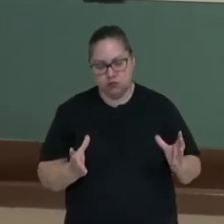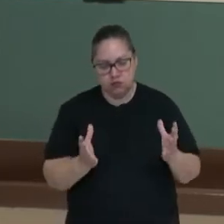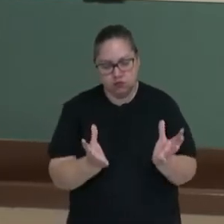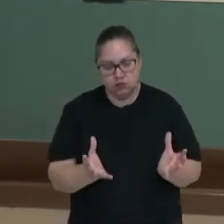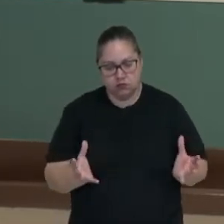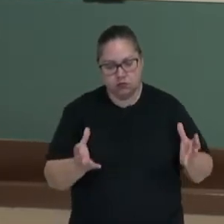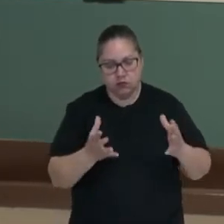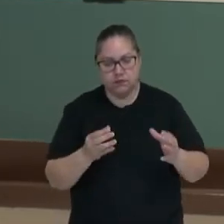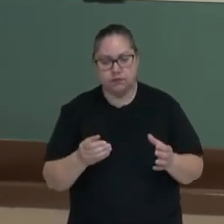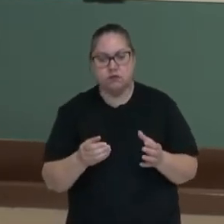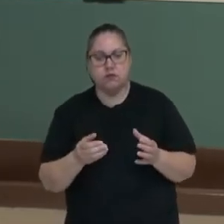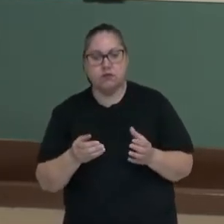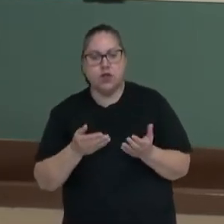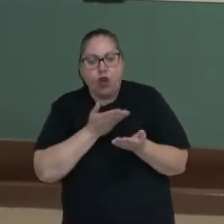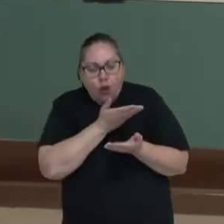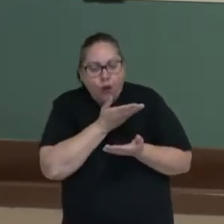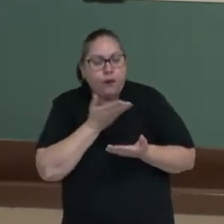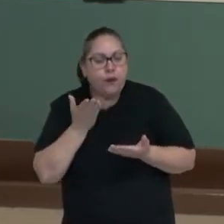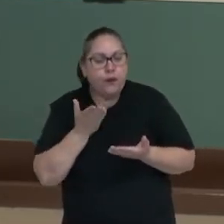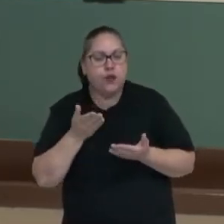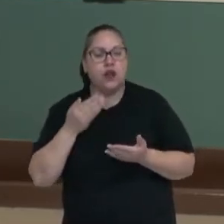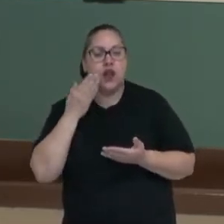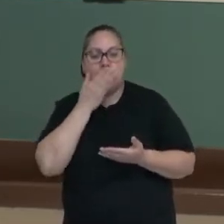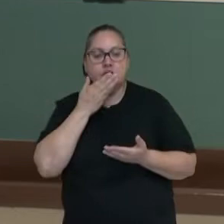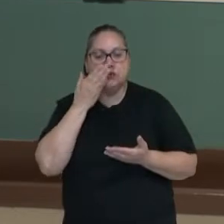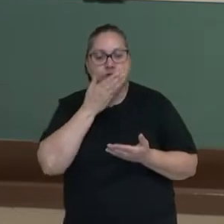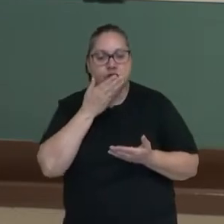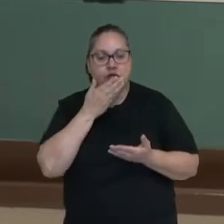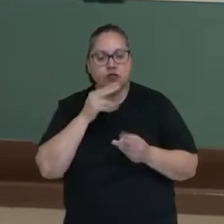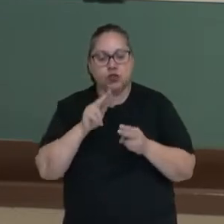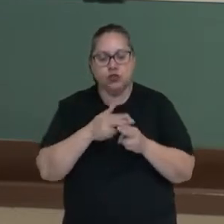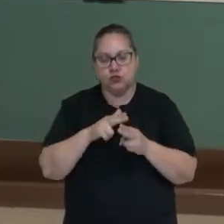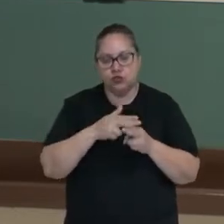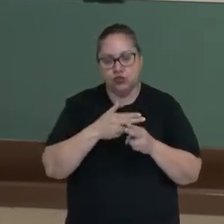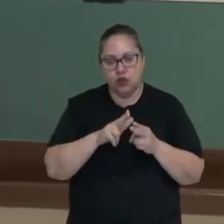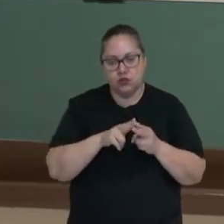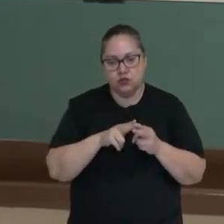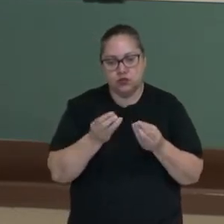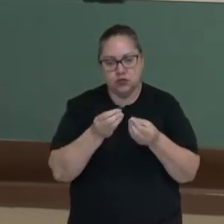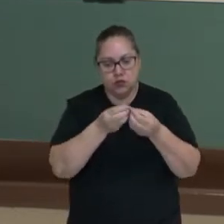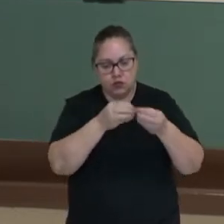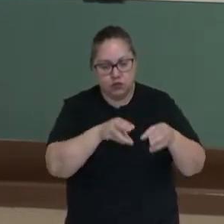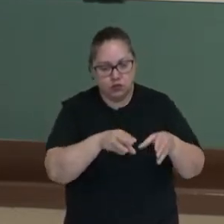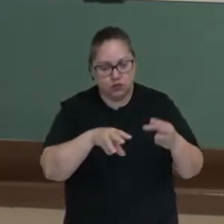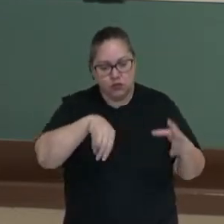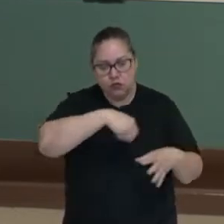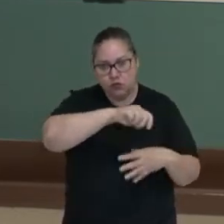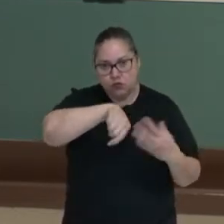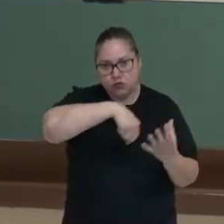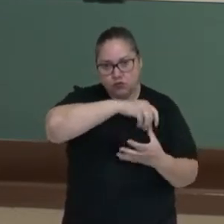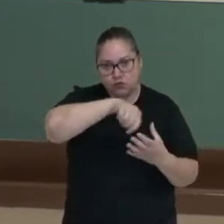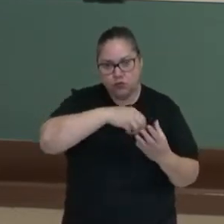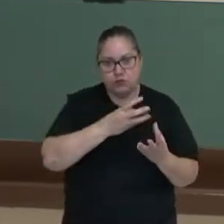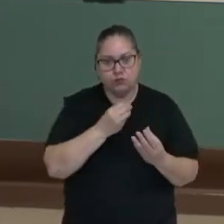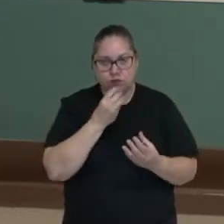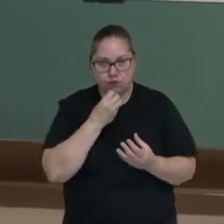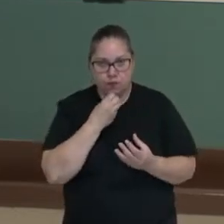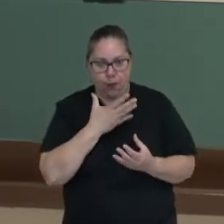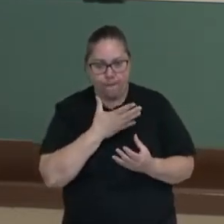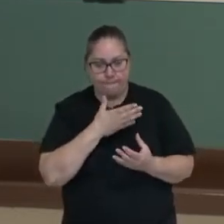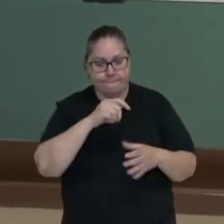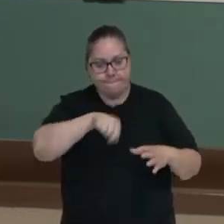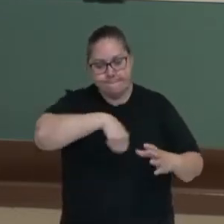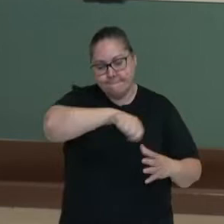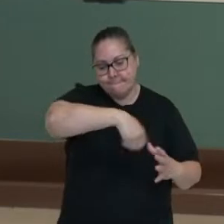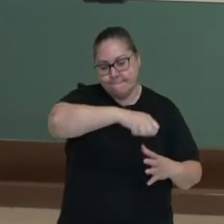exemplo, farinha, açúcar, chocolate e os ovos e misture muito bem. Ou